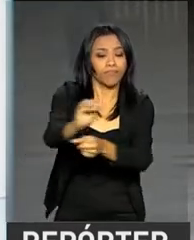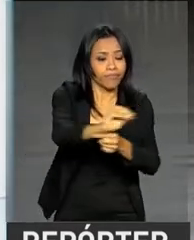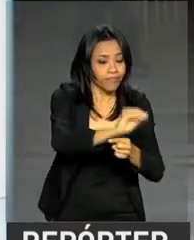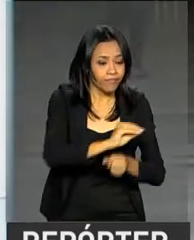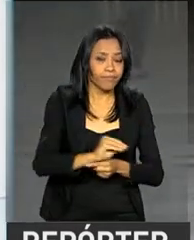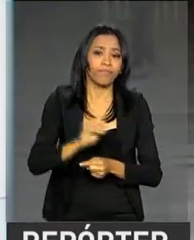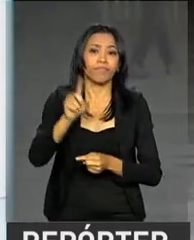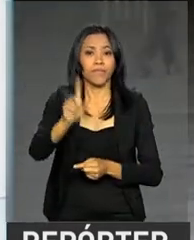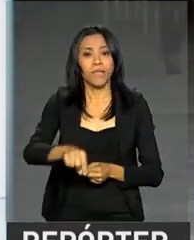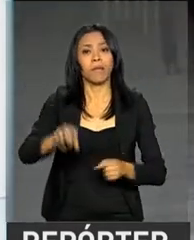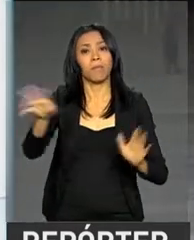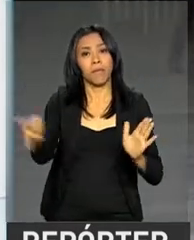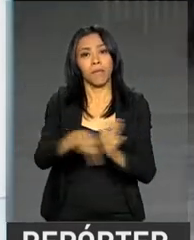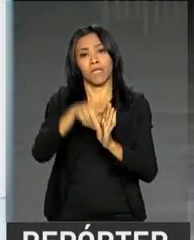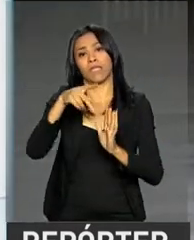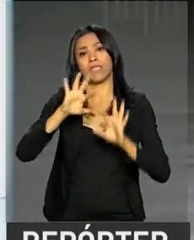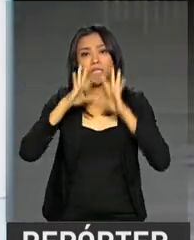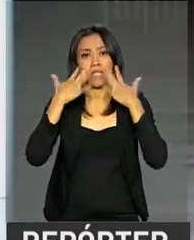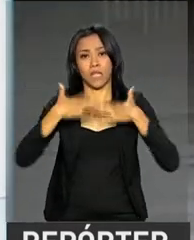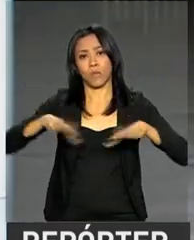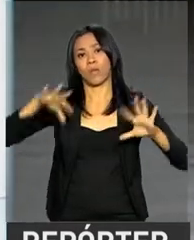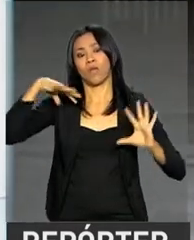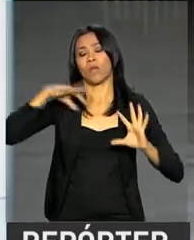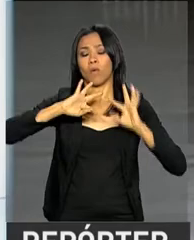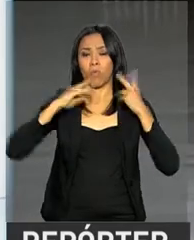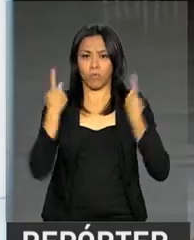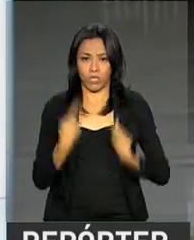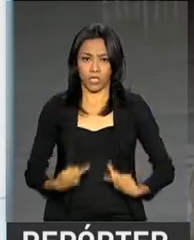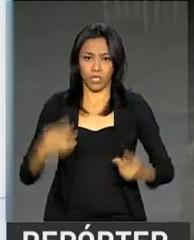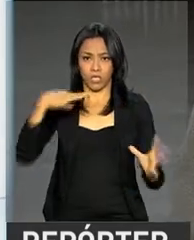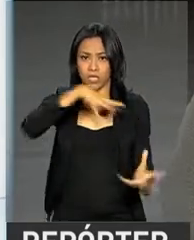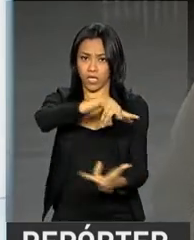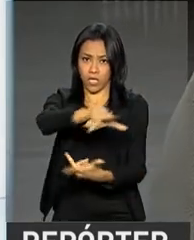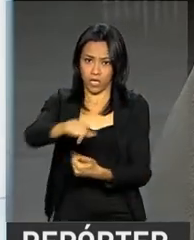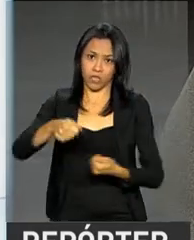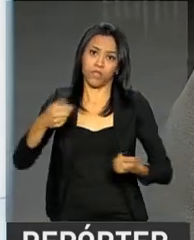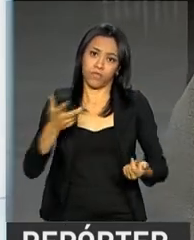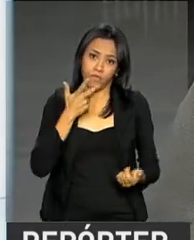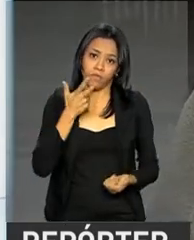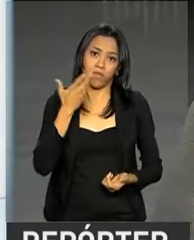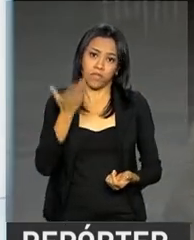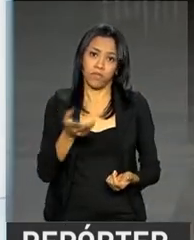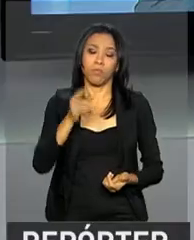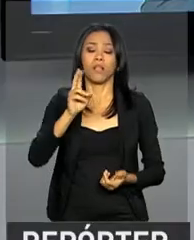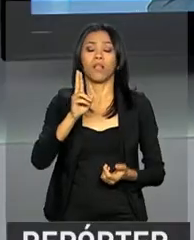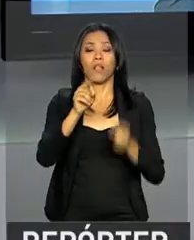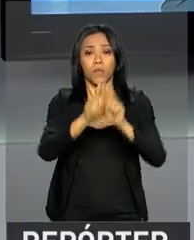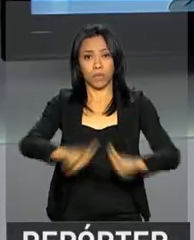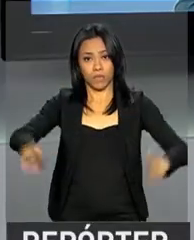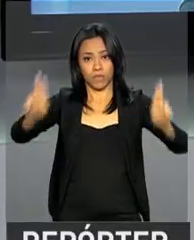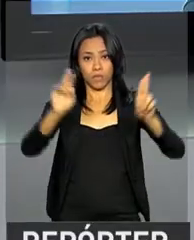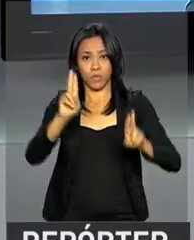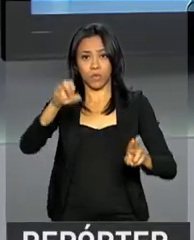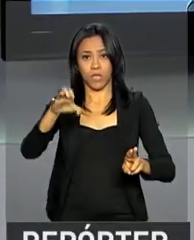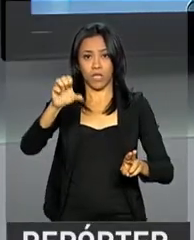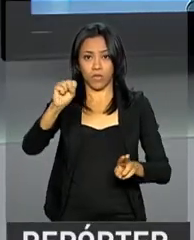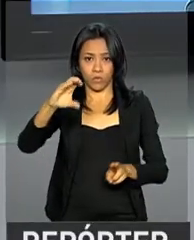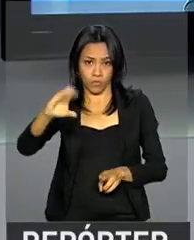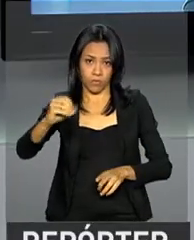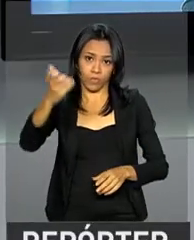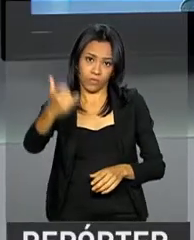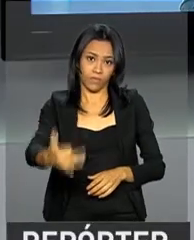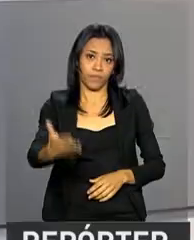considerado patrimônio natural da humanidade pela unesco volto com você tá isso muito obrigada mara pelas suas